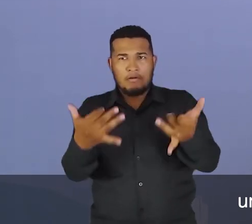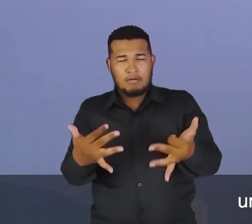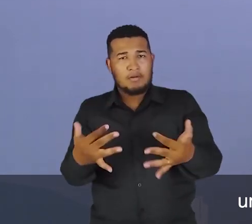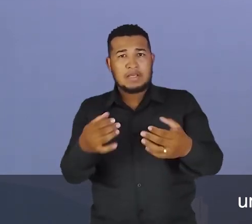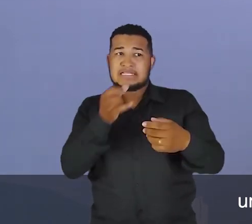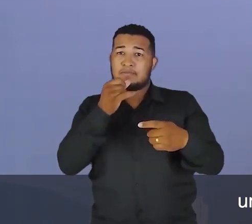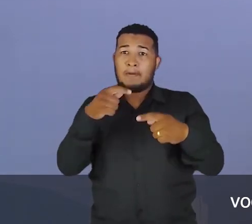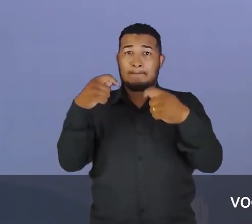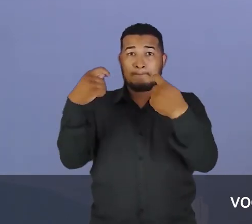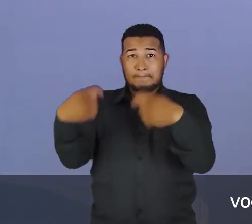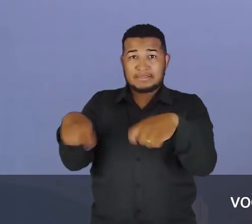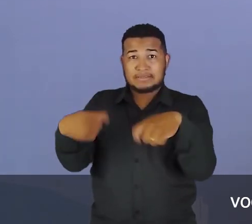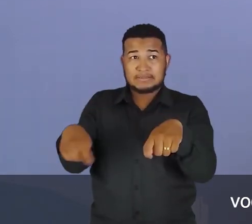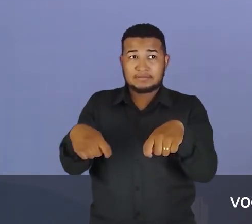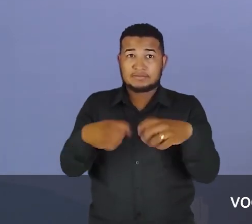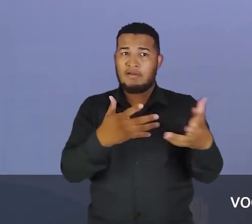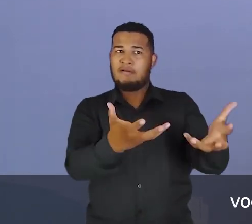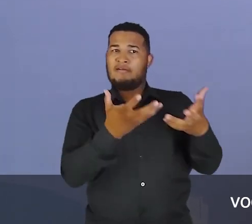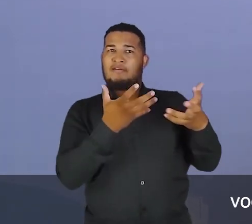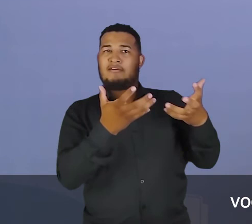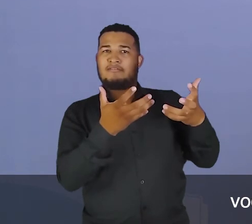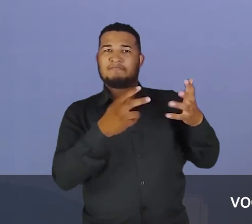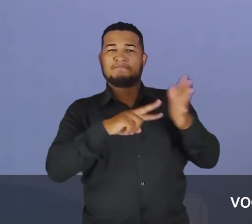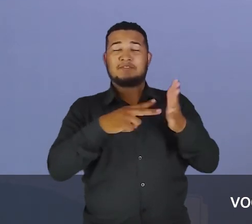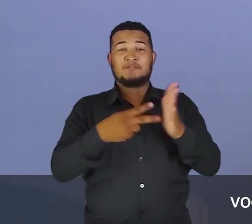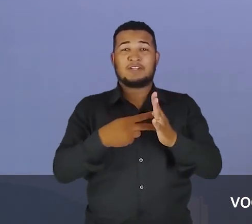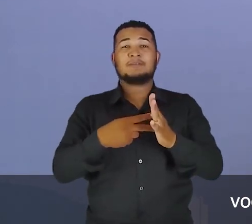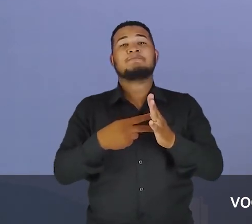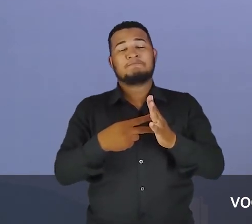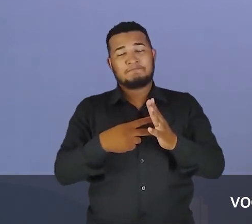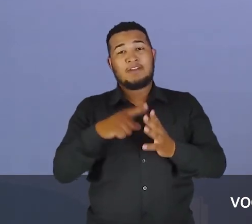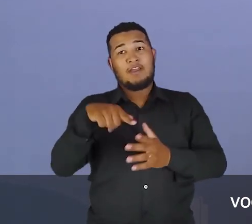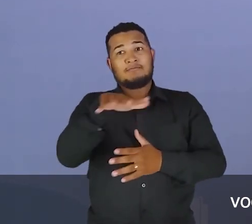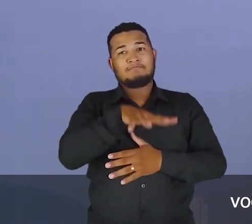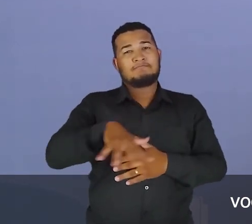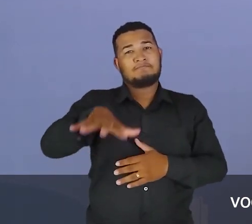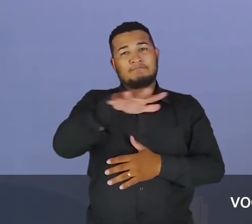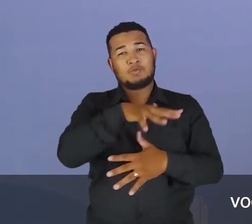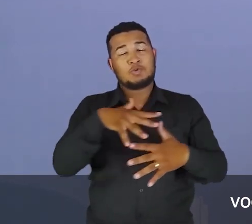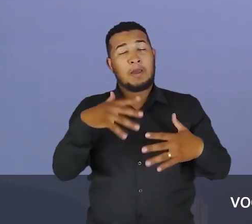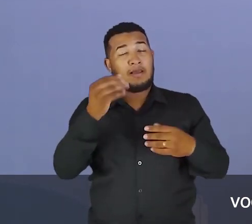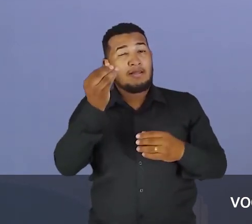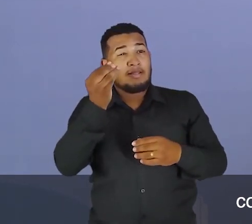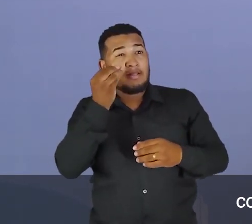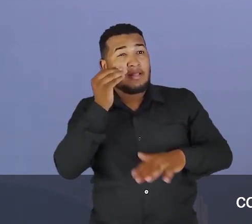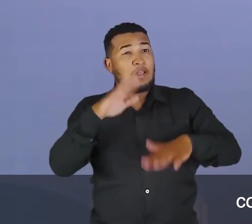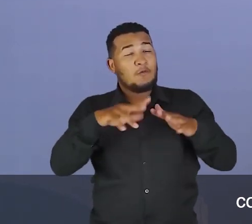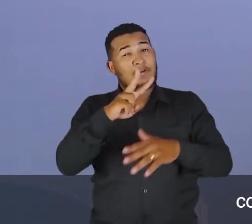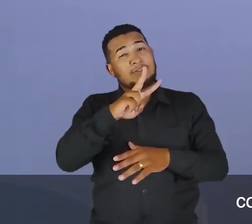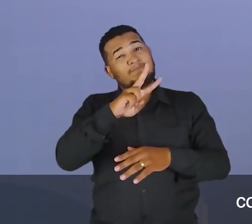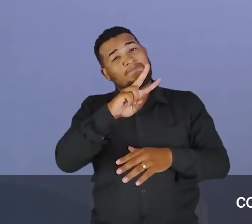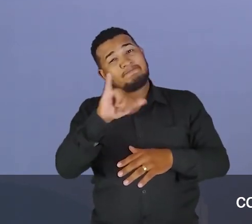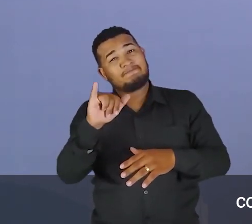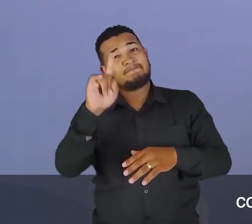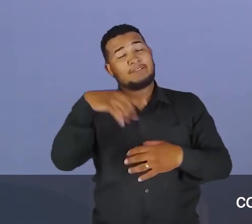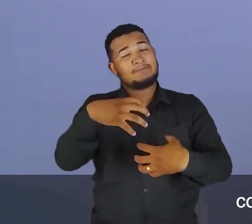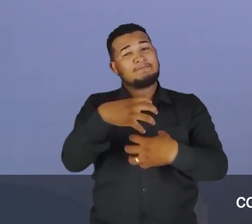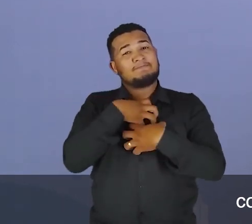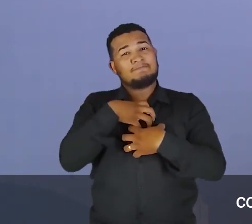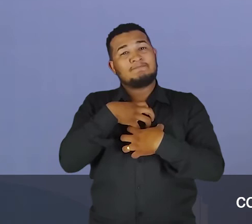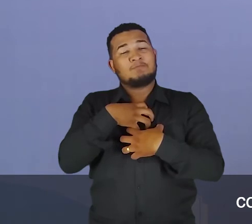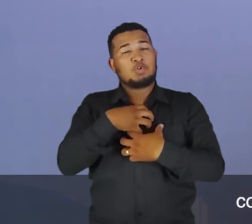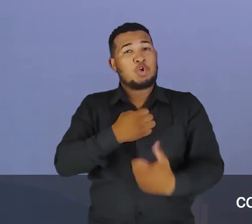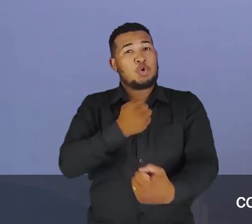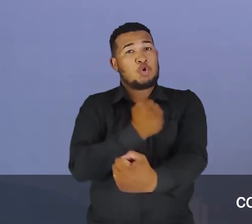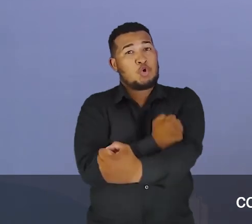precisa ou se você quer, você está diante de um cenário muito propício de concluir que você é consumista.